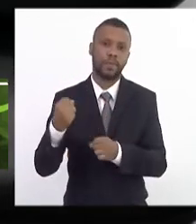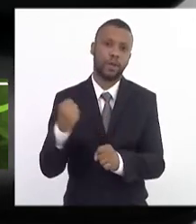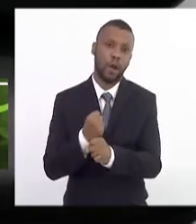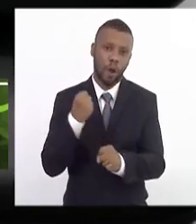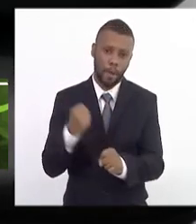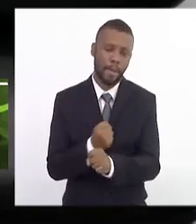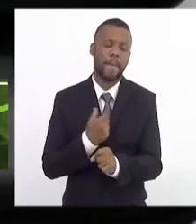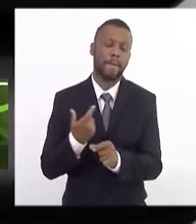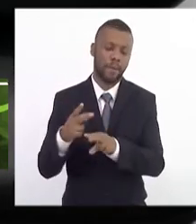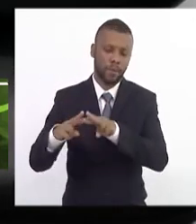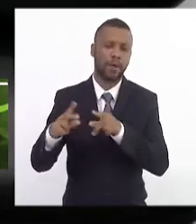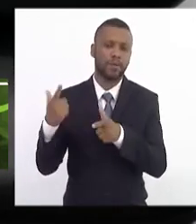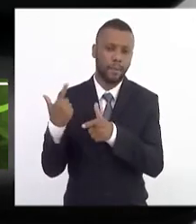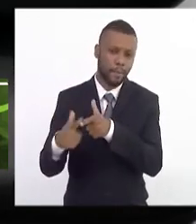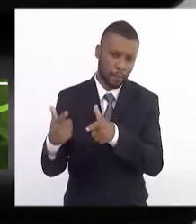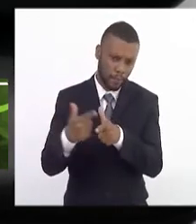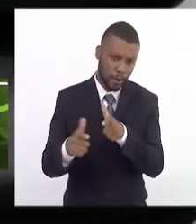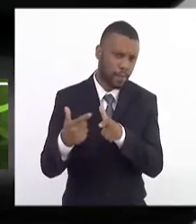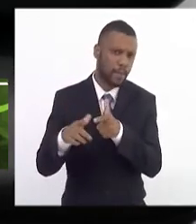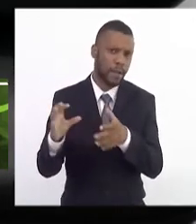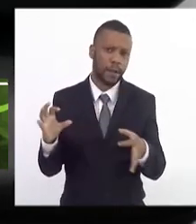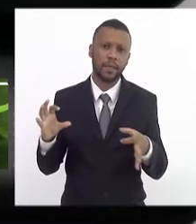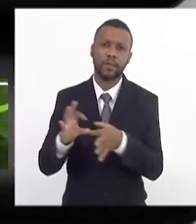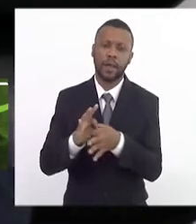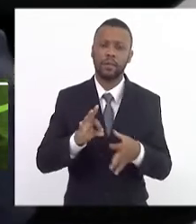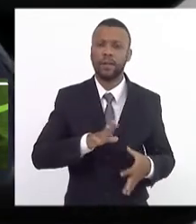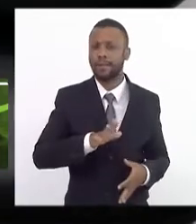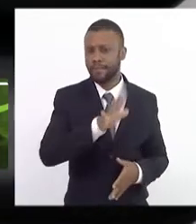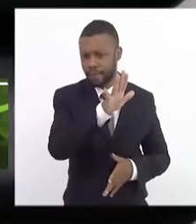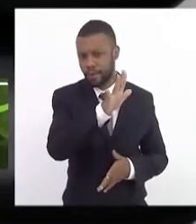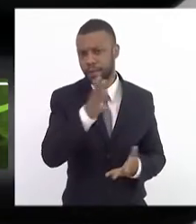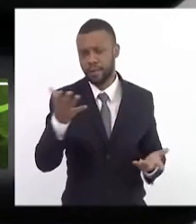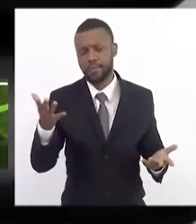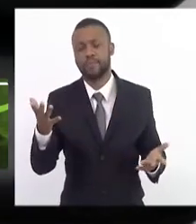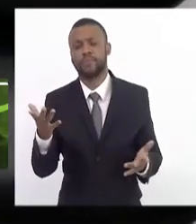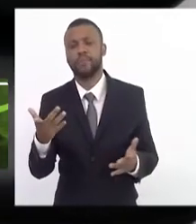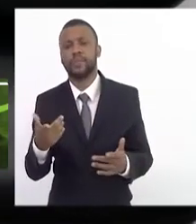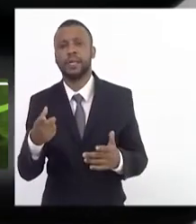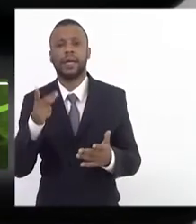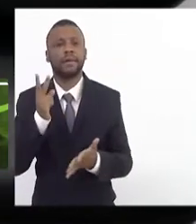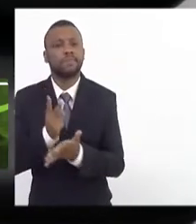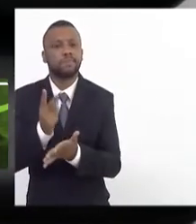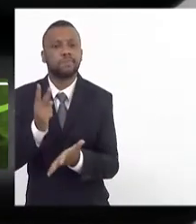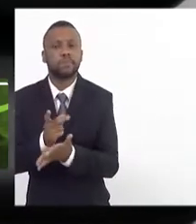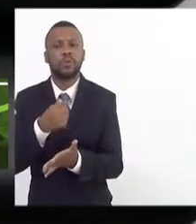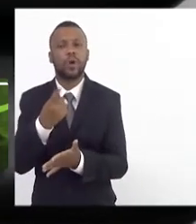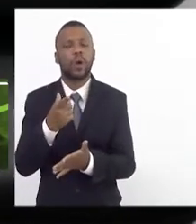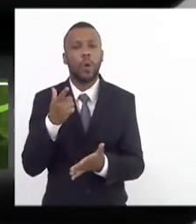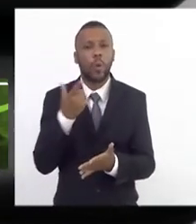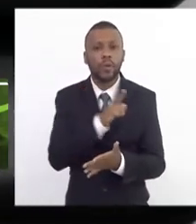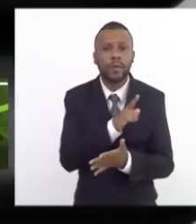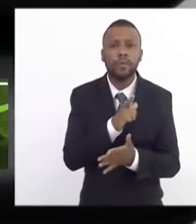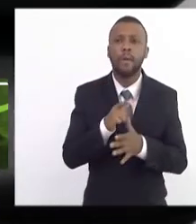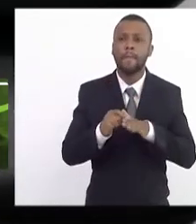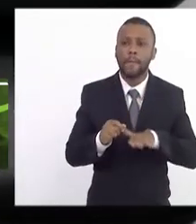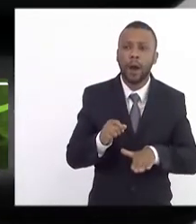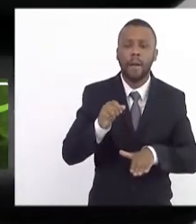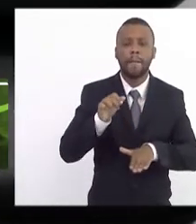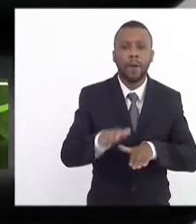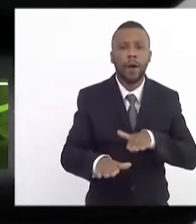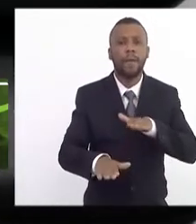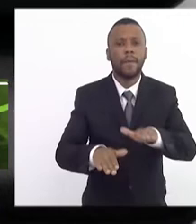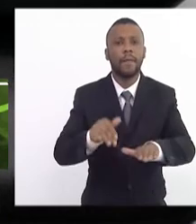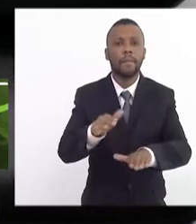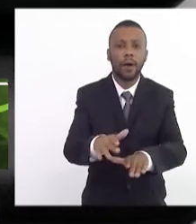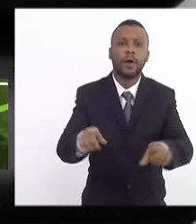conta de problemas. E nós, mesmo assim, diante desses desafios, conseguimos avançar tanto. Né, então, acho que também foi